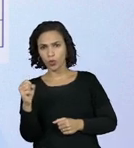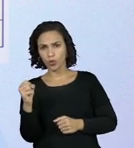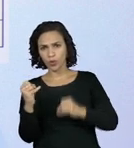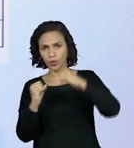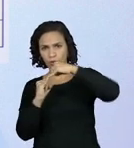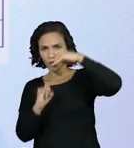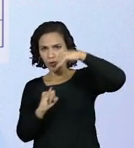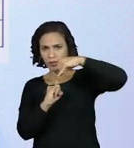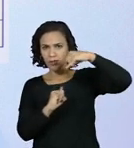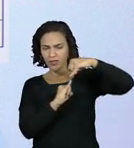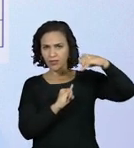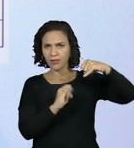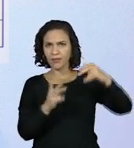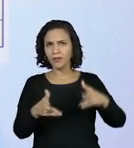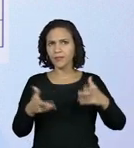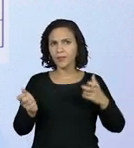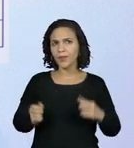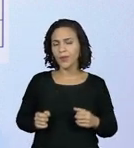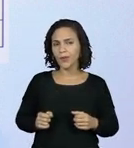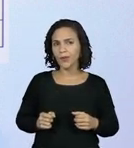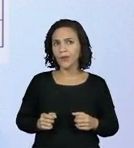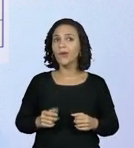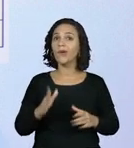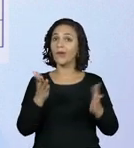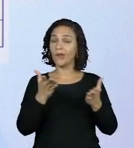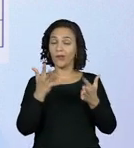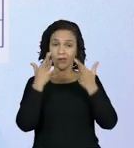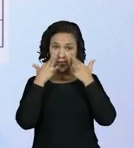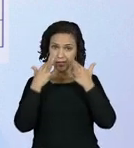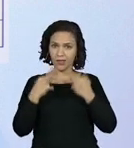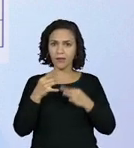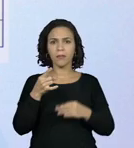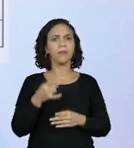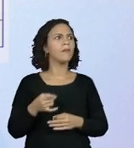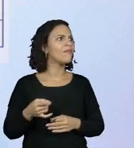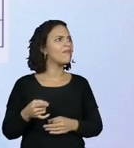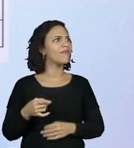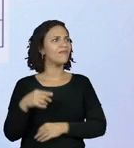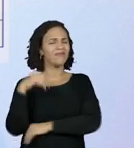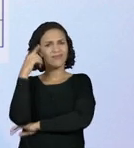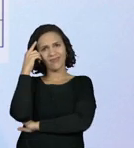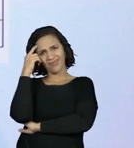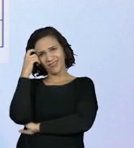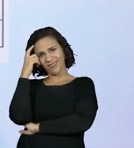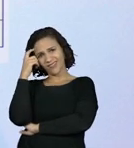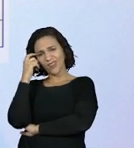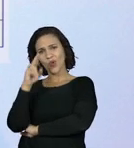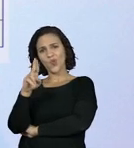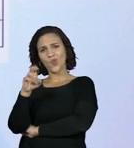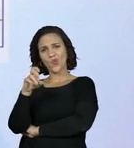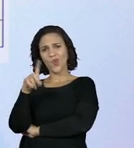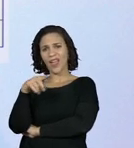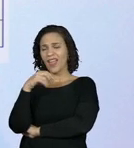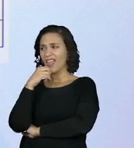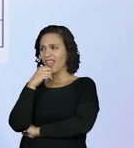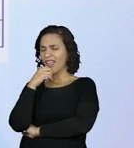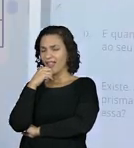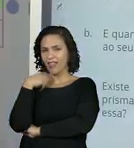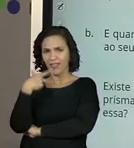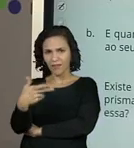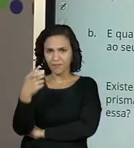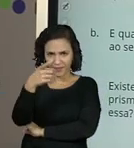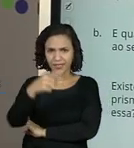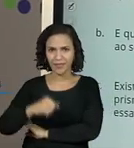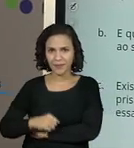Hein? Vamos lá, turma. Olha aqui para o Pro. Não quero ninguém com essa carinha de ué. Estão com cara de ué que eu estou percebendo daqui.